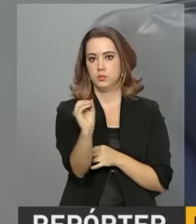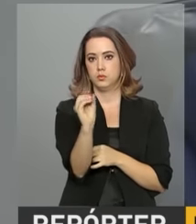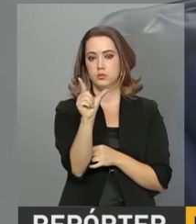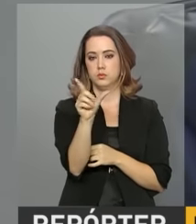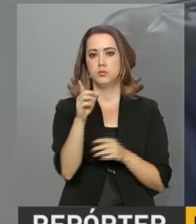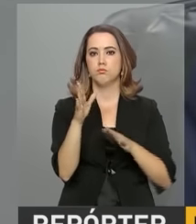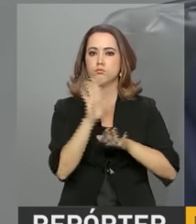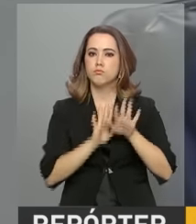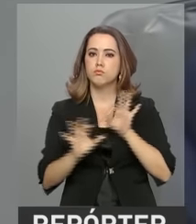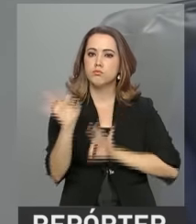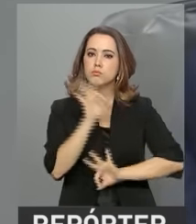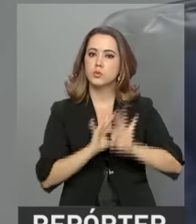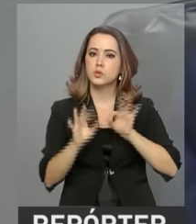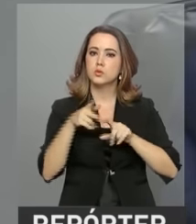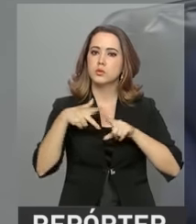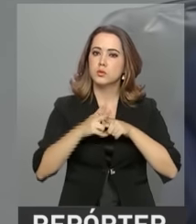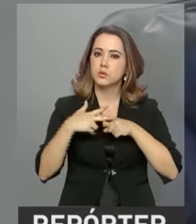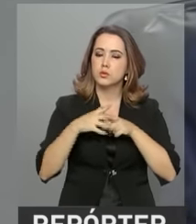fiscal dos estados. Agora,